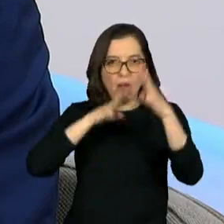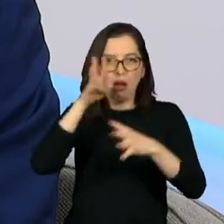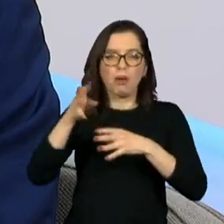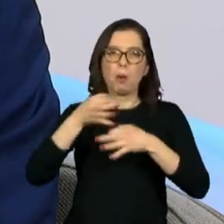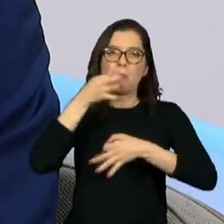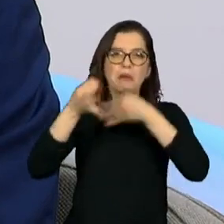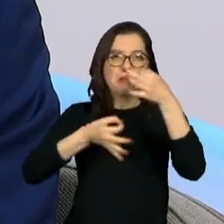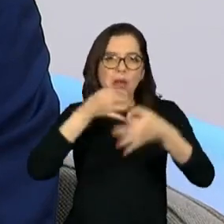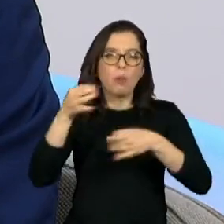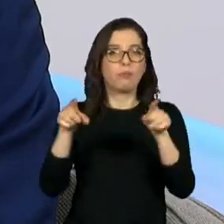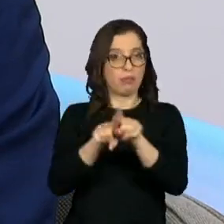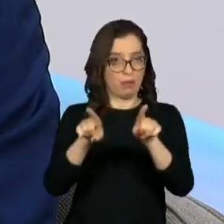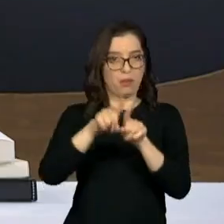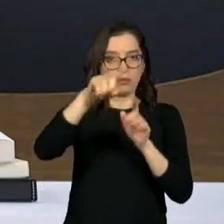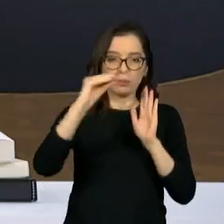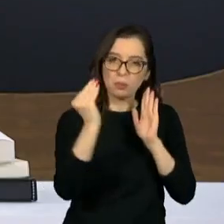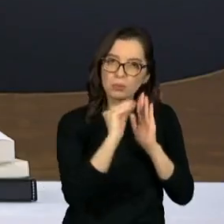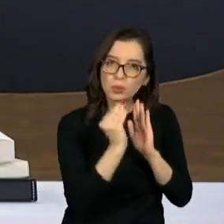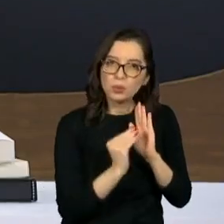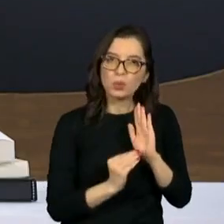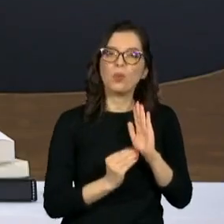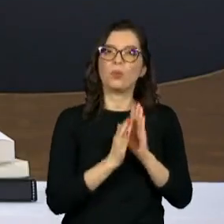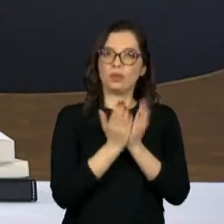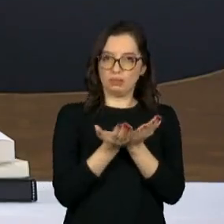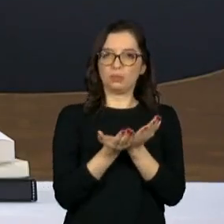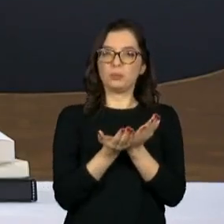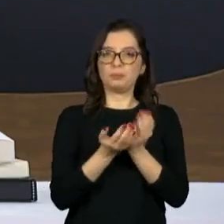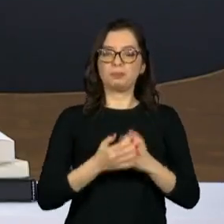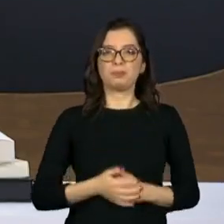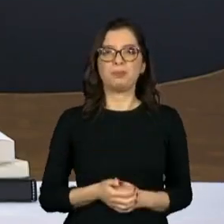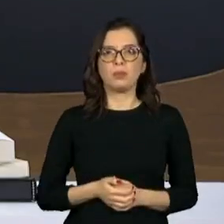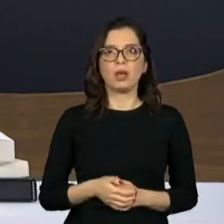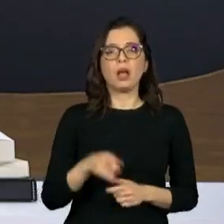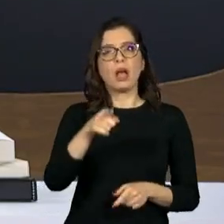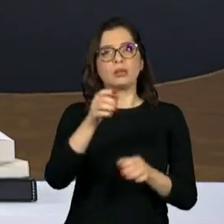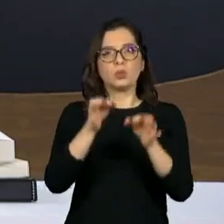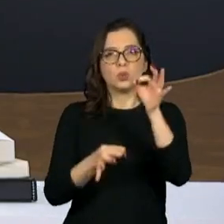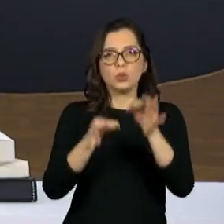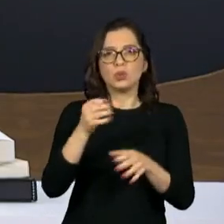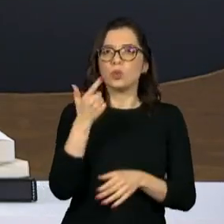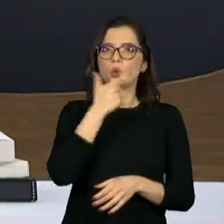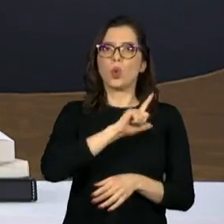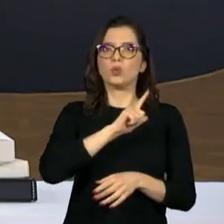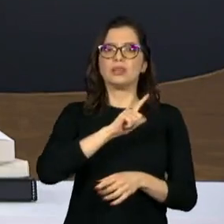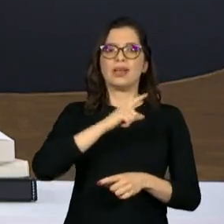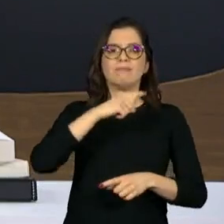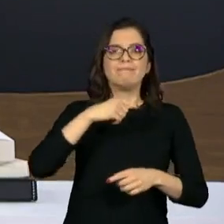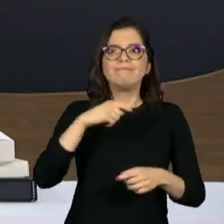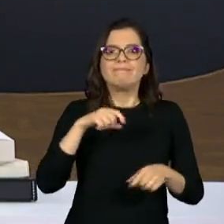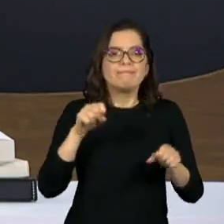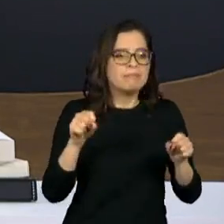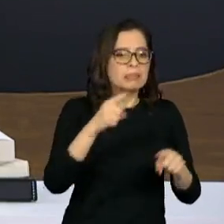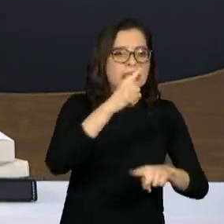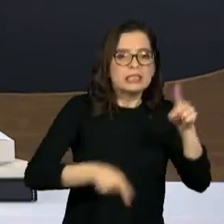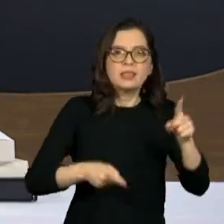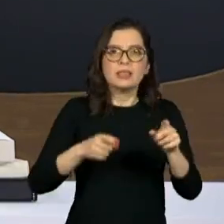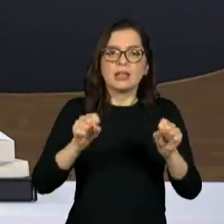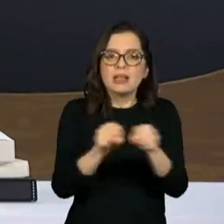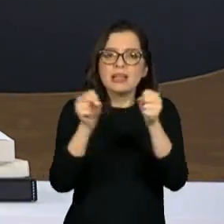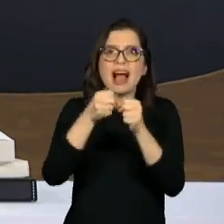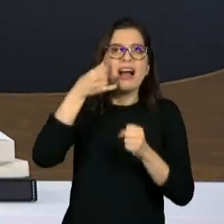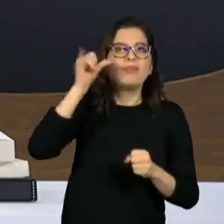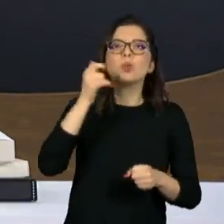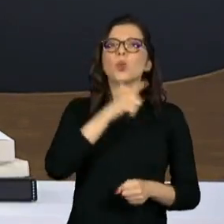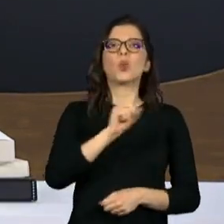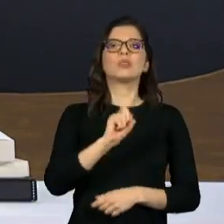poderes fosse depredada por radicais terroristas internos, segundo a avaliação de alguns ministros do Supremo.